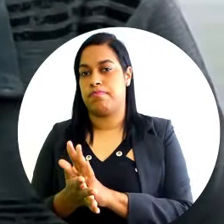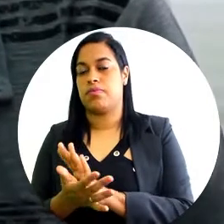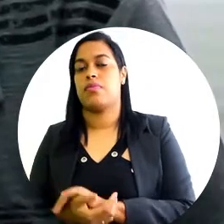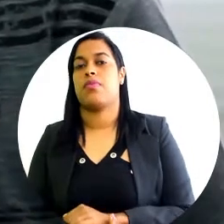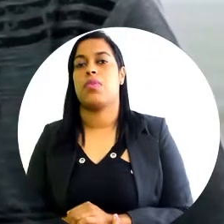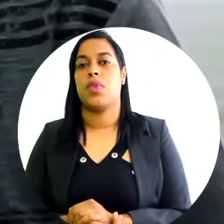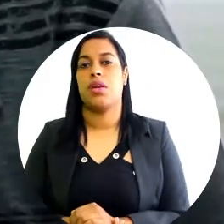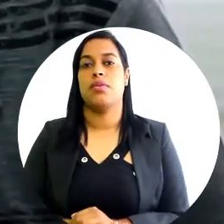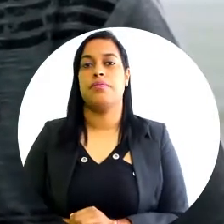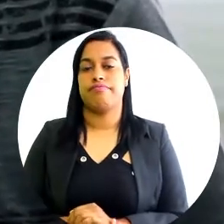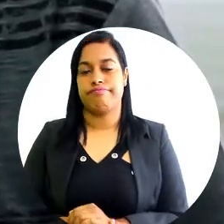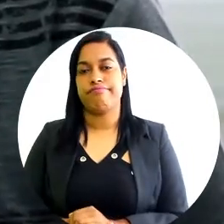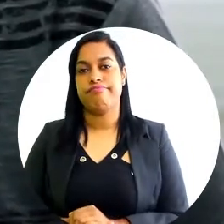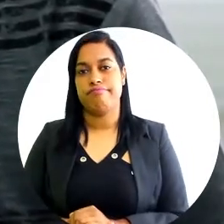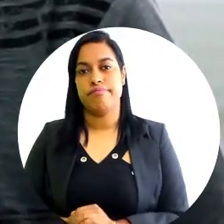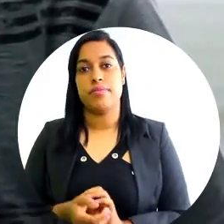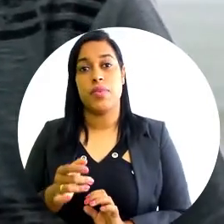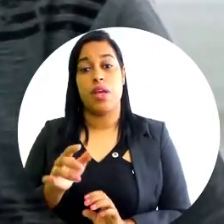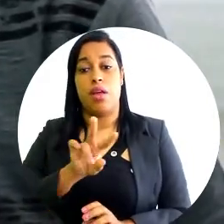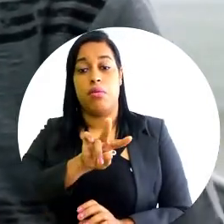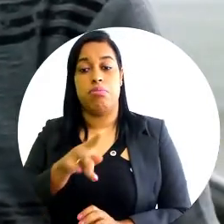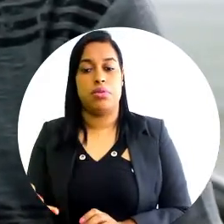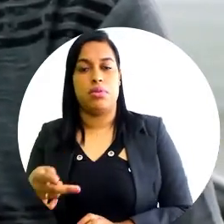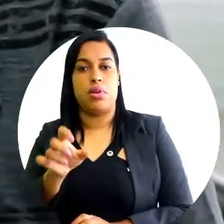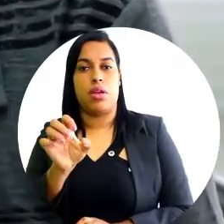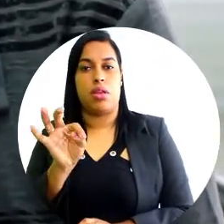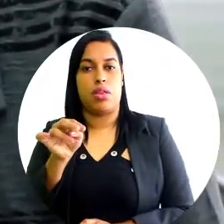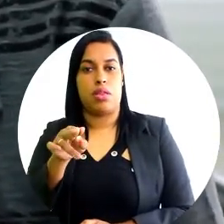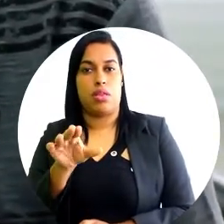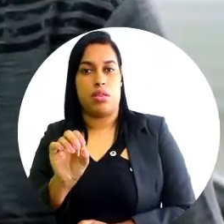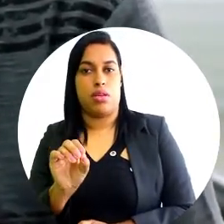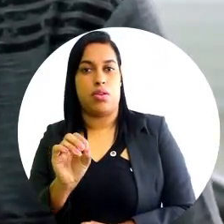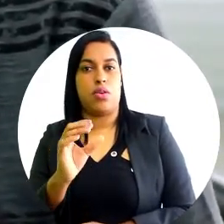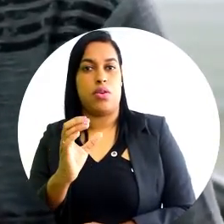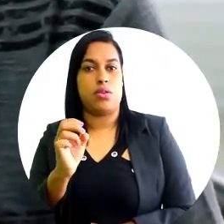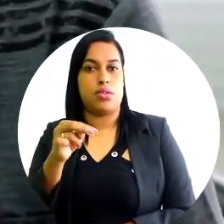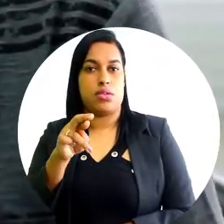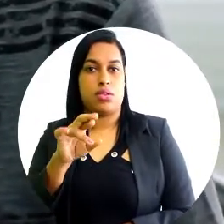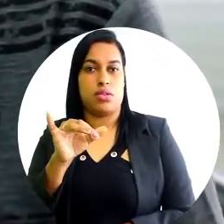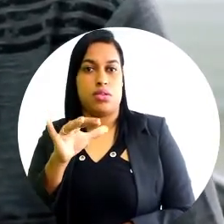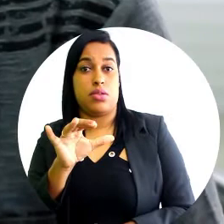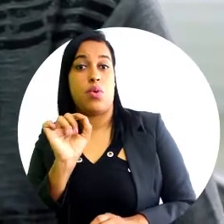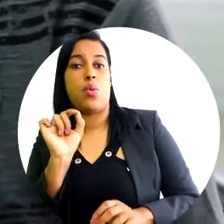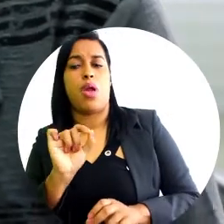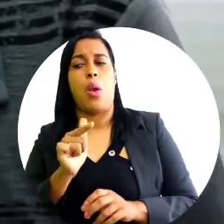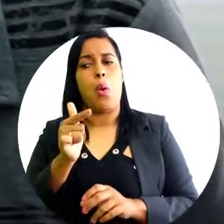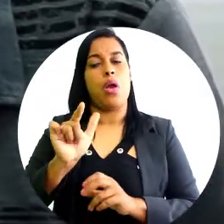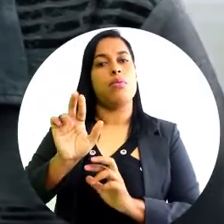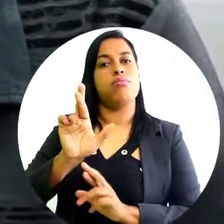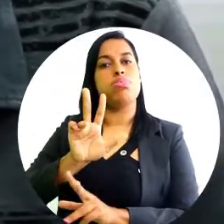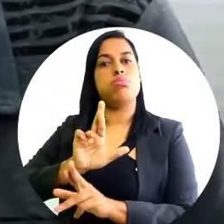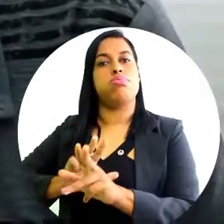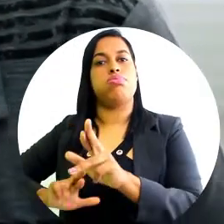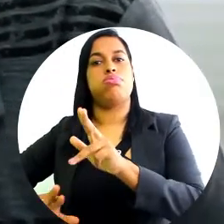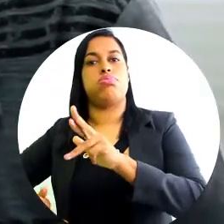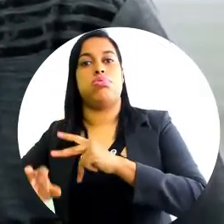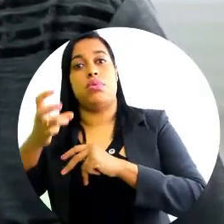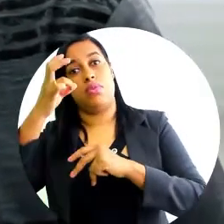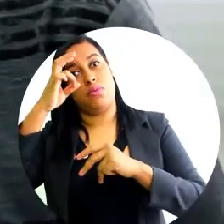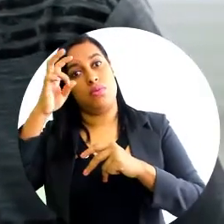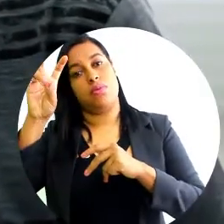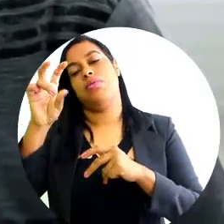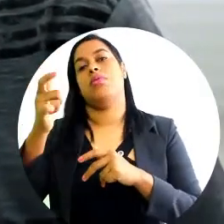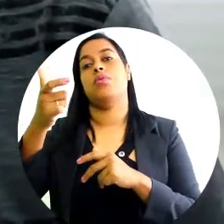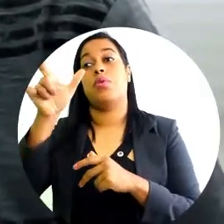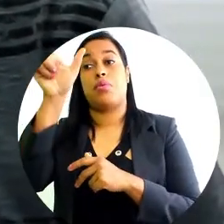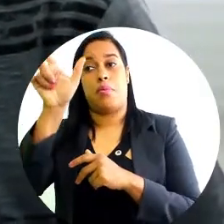Em contraposição ao etnocentrismo, nós temos a diversidade cultural, que é uma outra